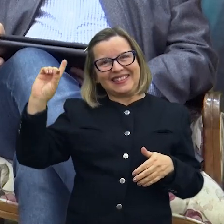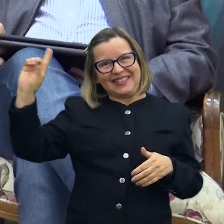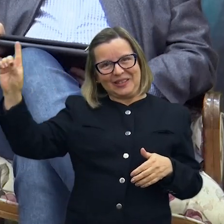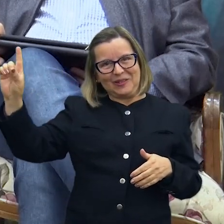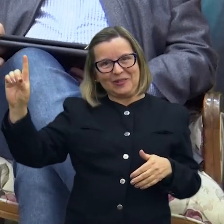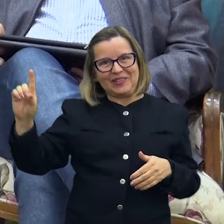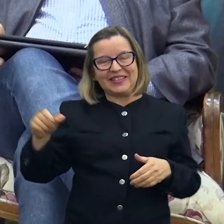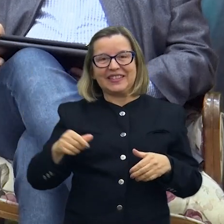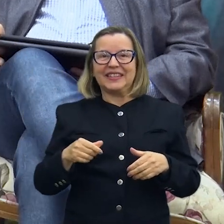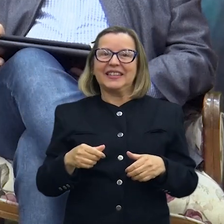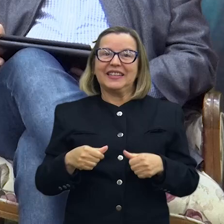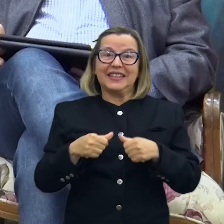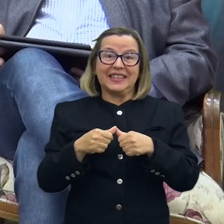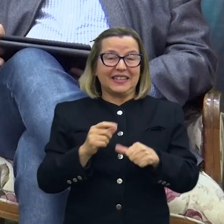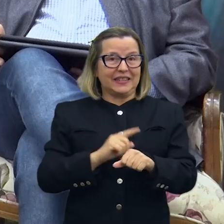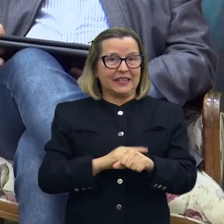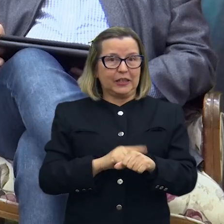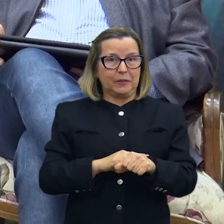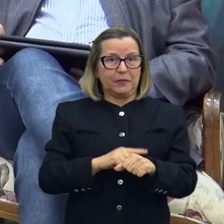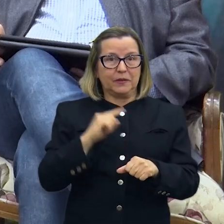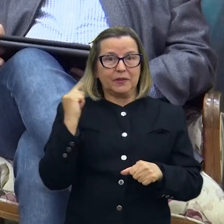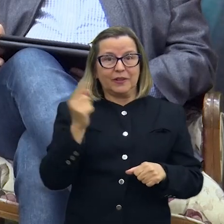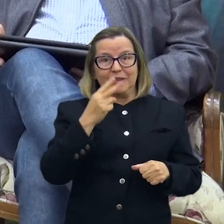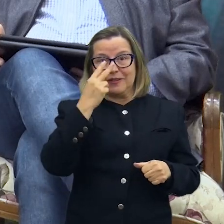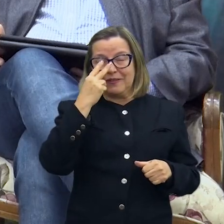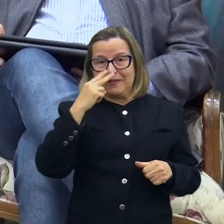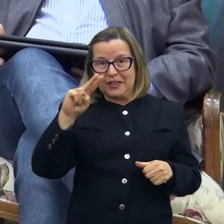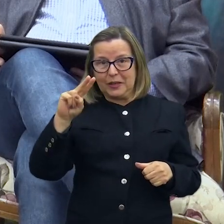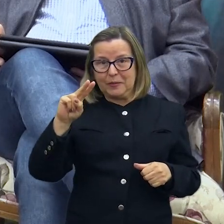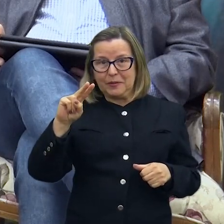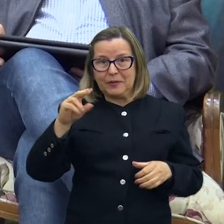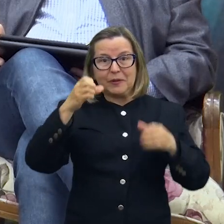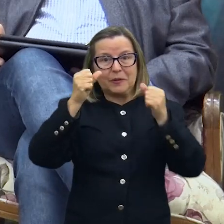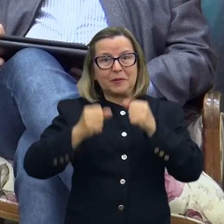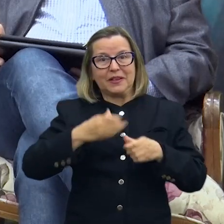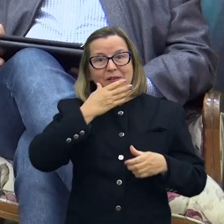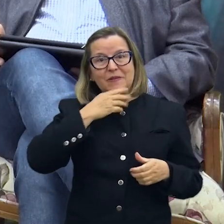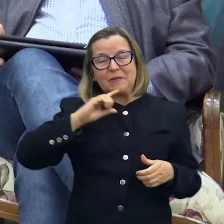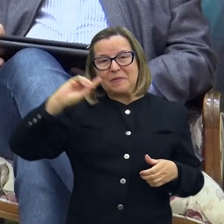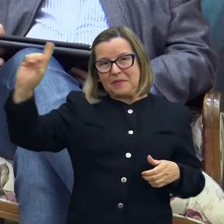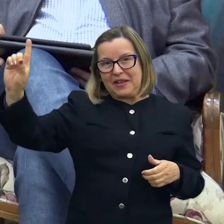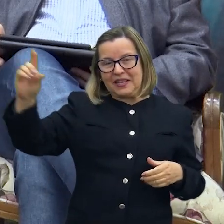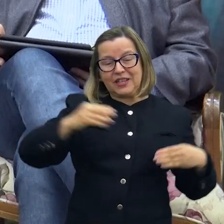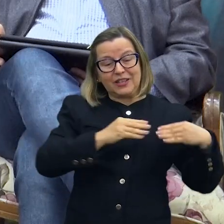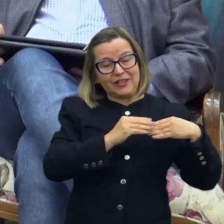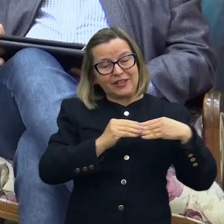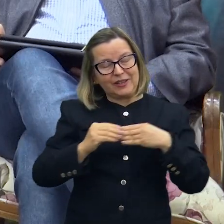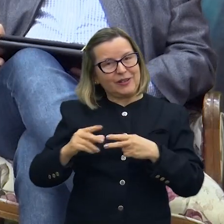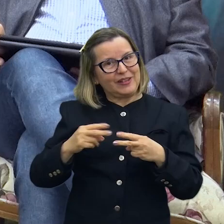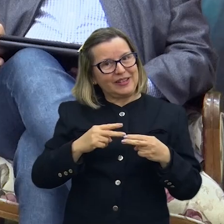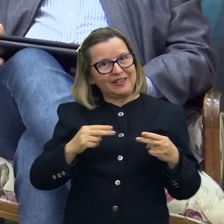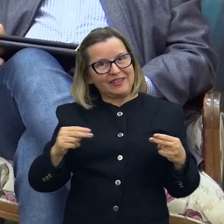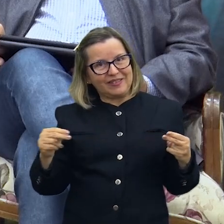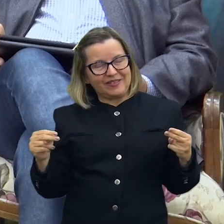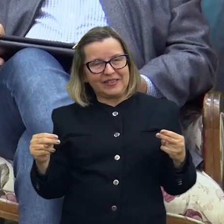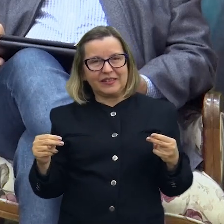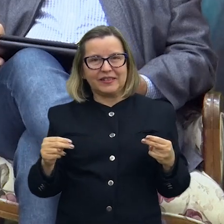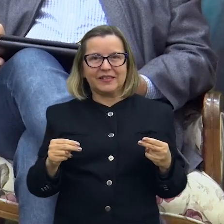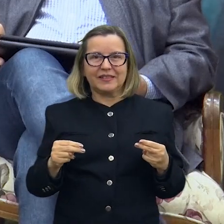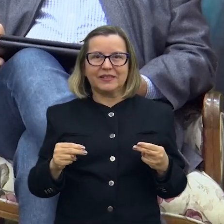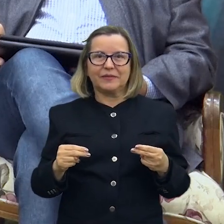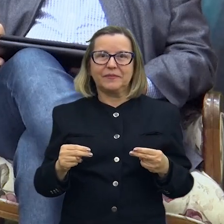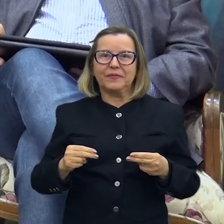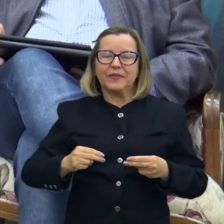E nesses tempos que a gente vê a mão graciosa do Pai, né, direcionando as coisas de forma